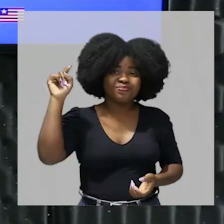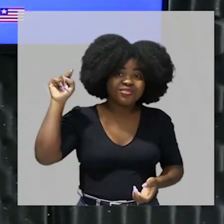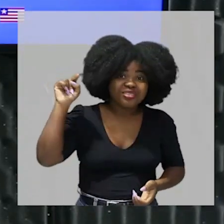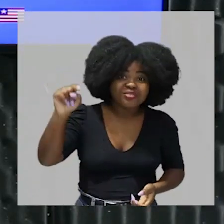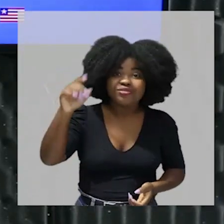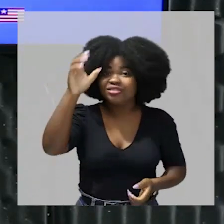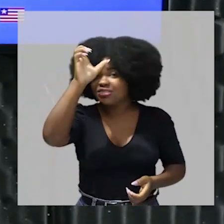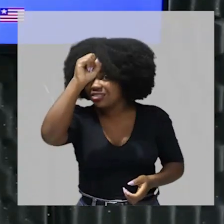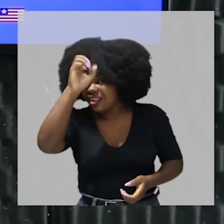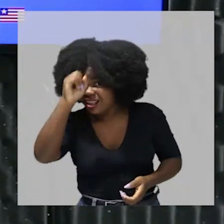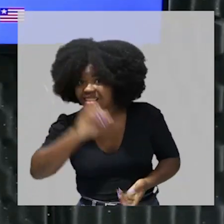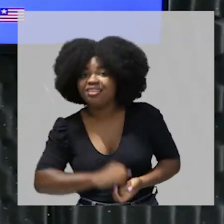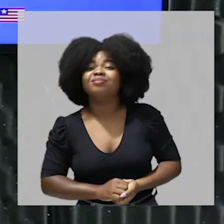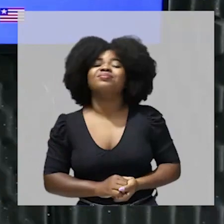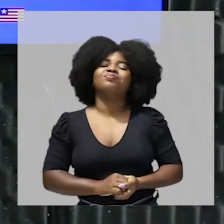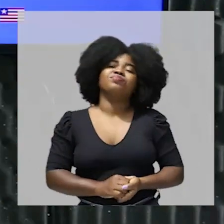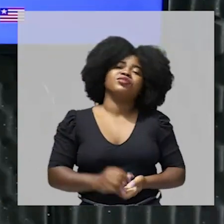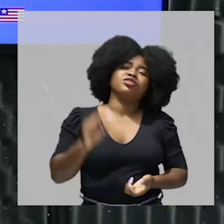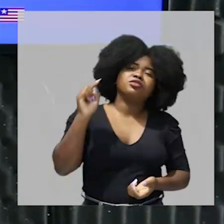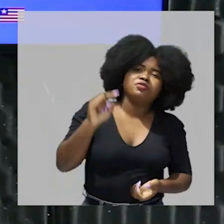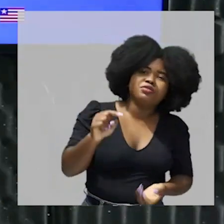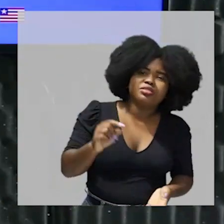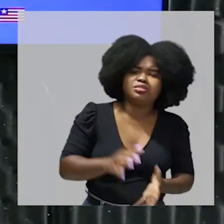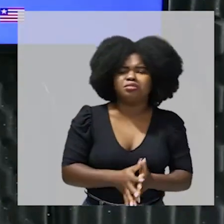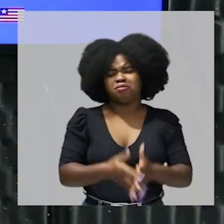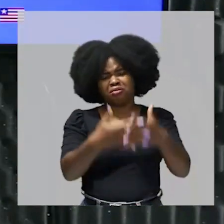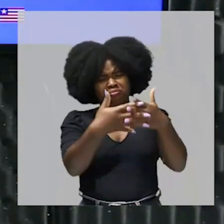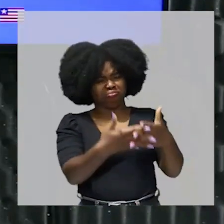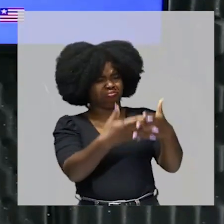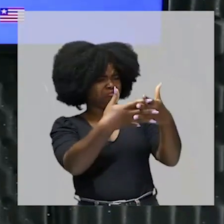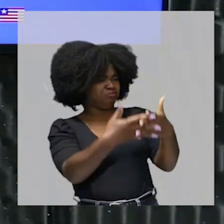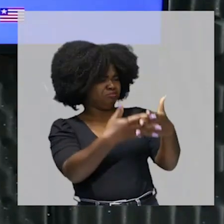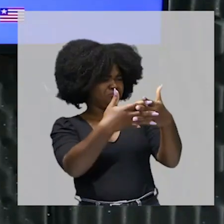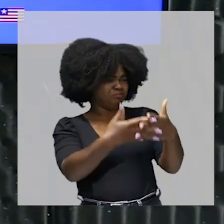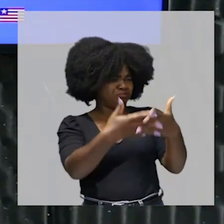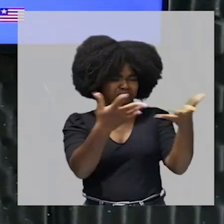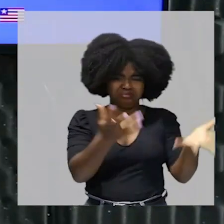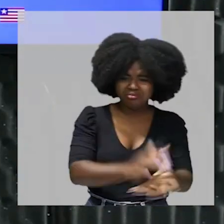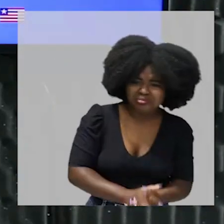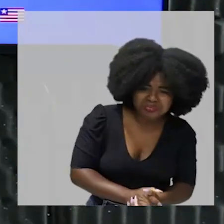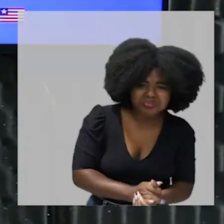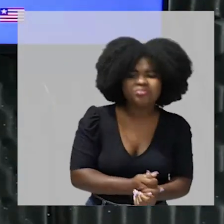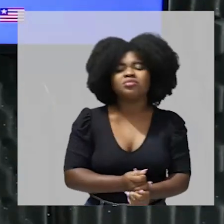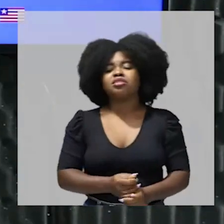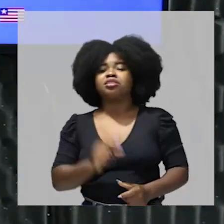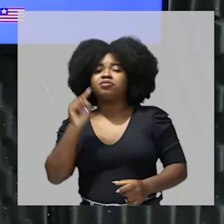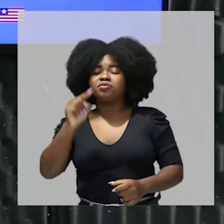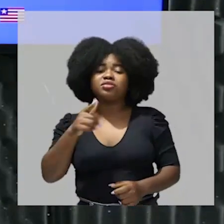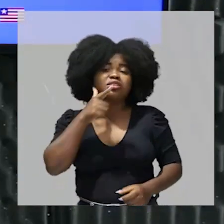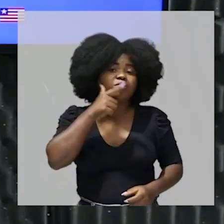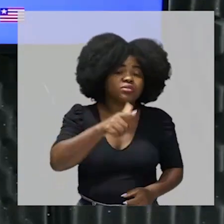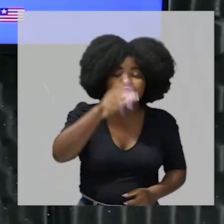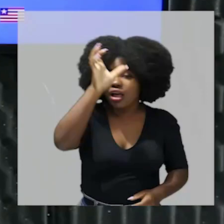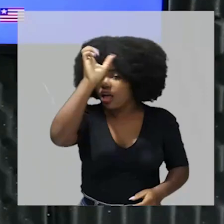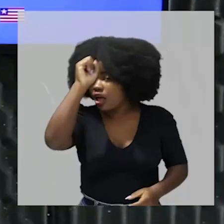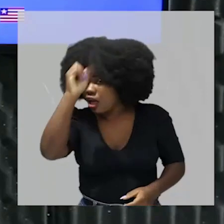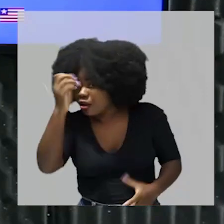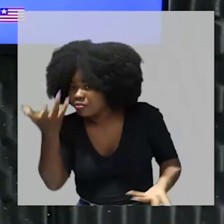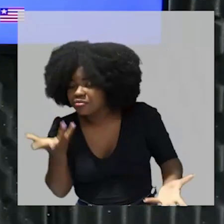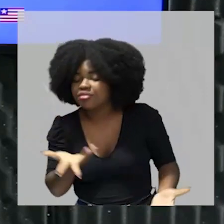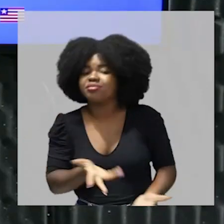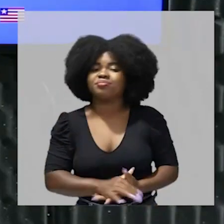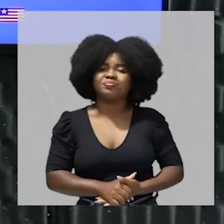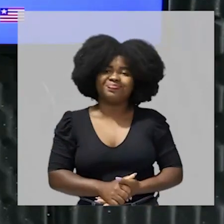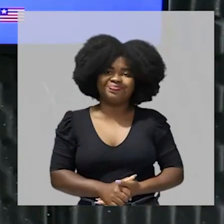é que você nos entenda que você não fique complicado que você consiga desenrolar né como uma linguagem bem